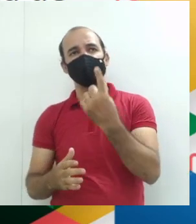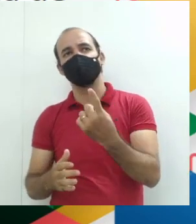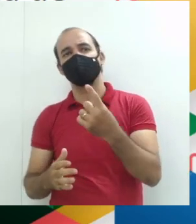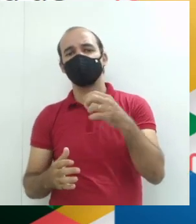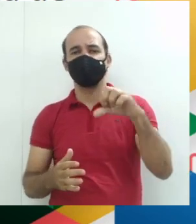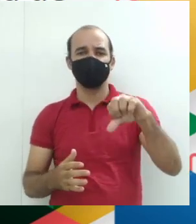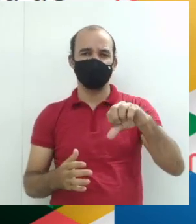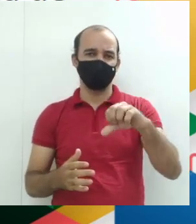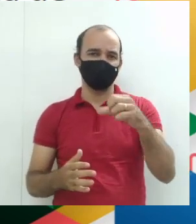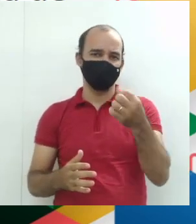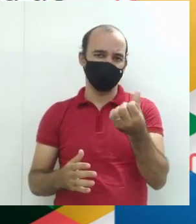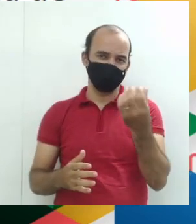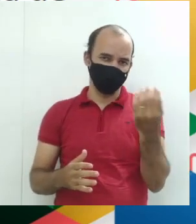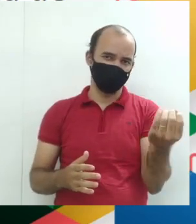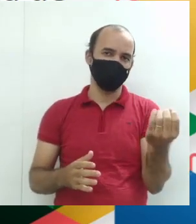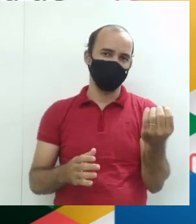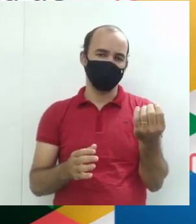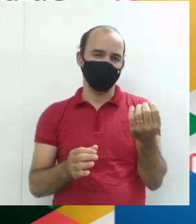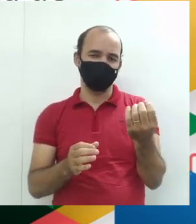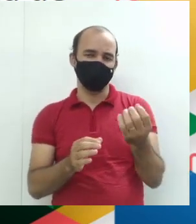de 60, né?